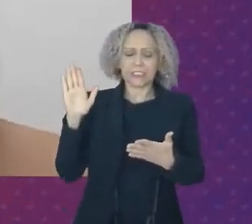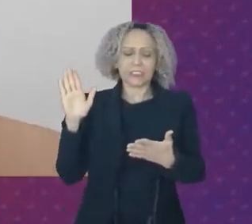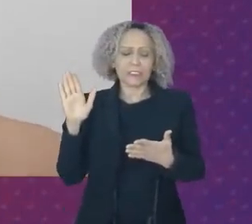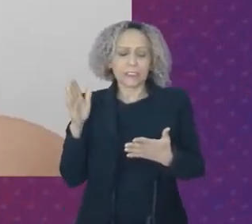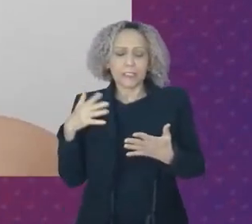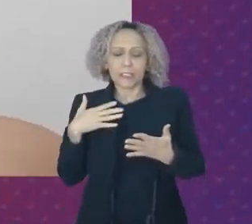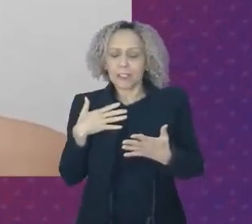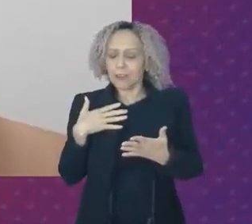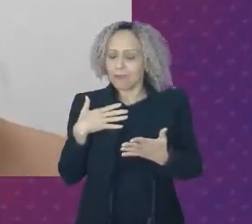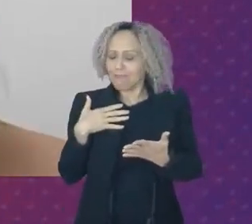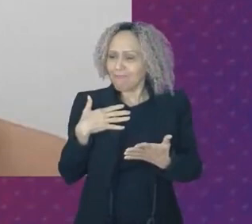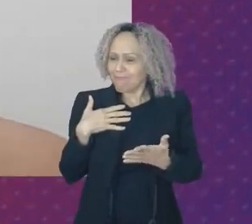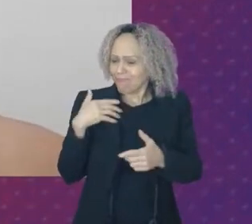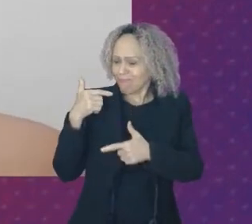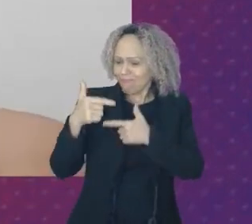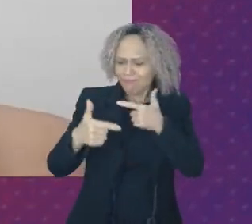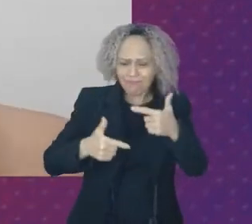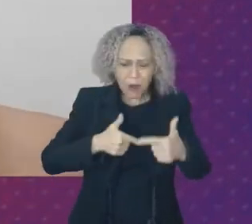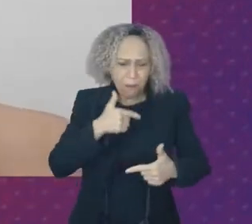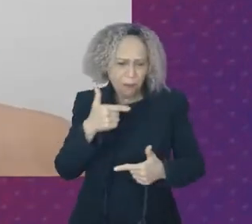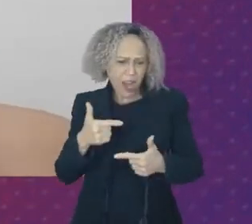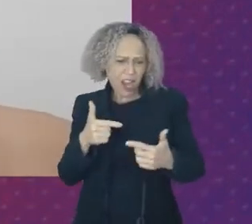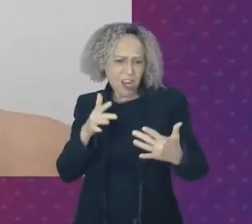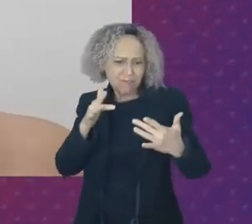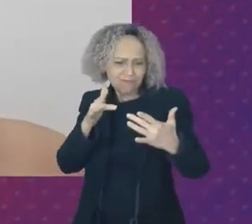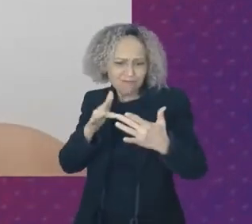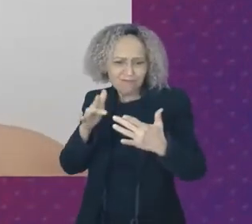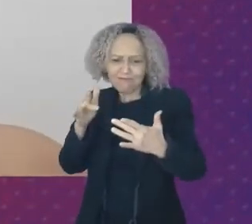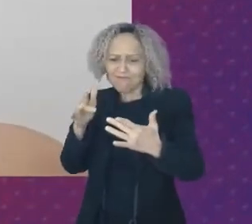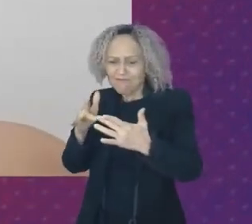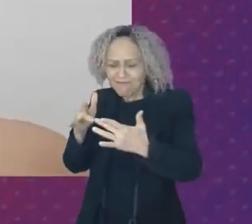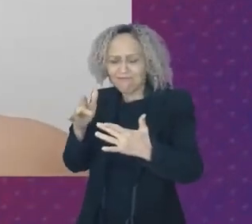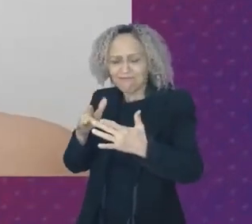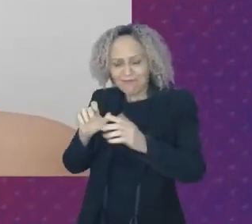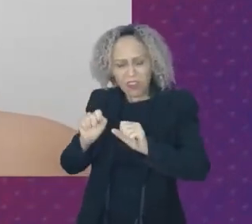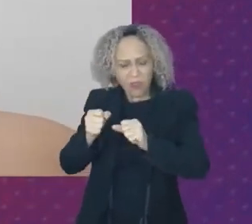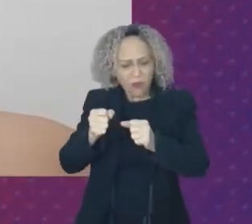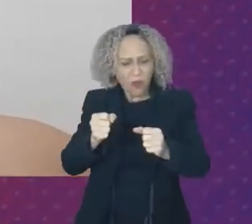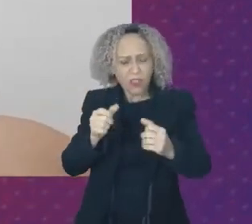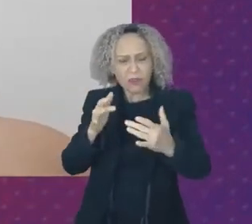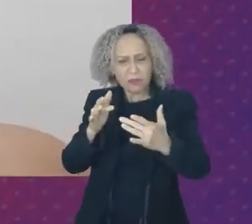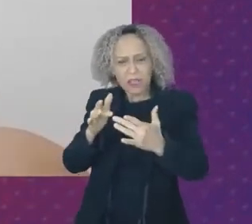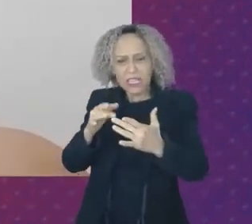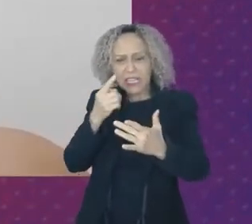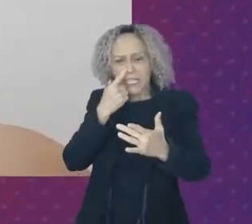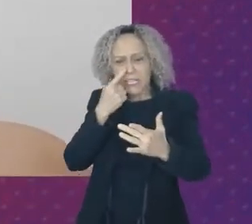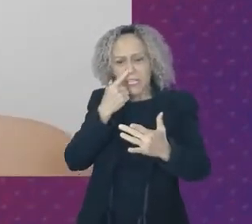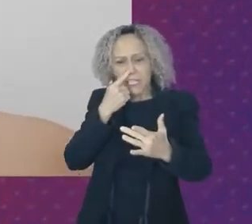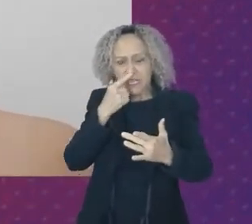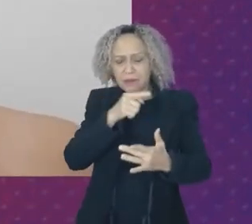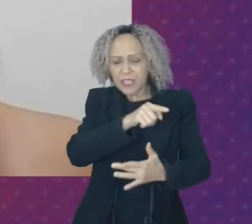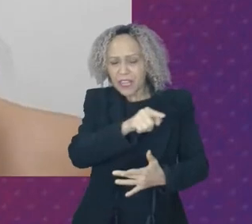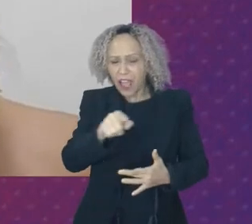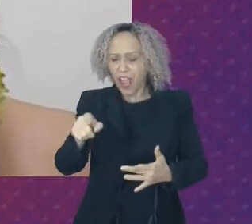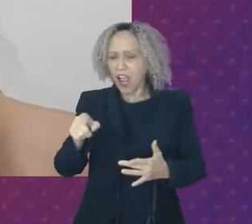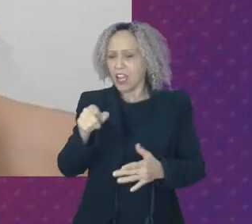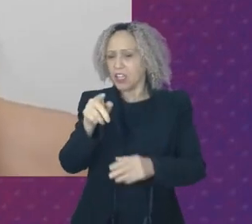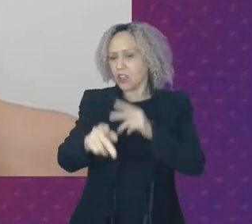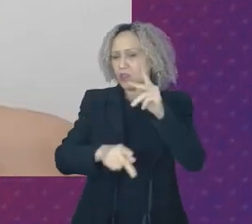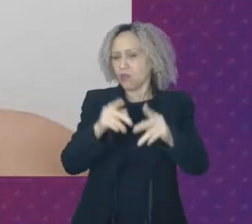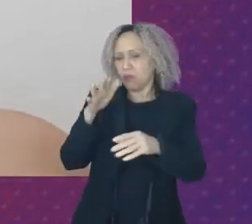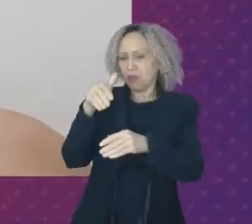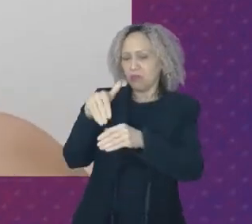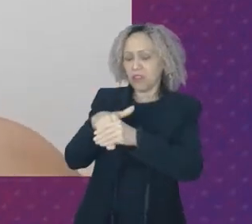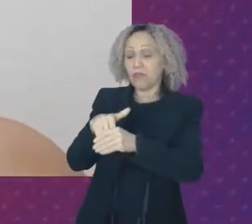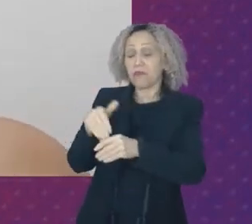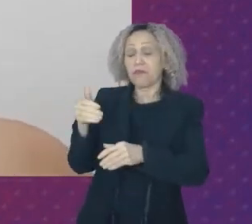sensualidade, ousadia, e cria-se uma intimidade entre o locutor e a pessoa que